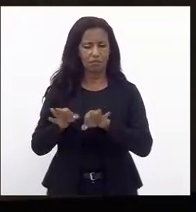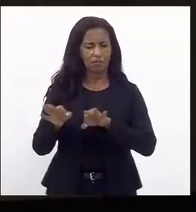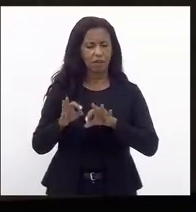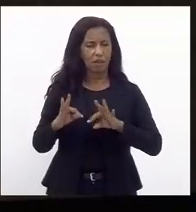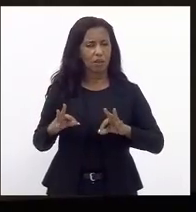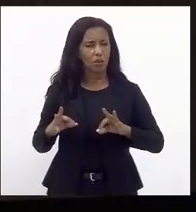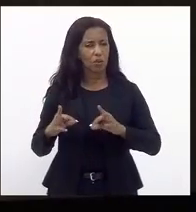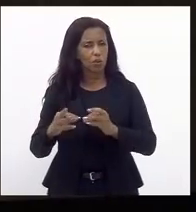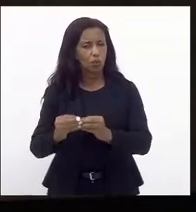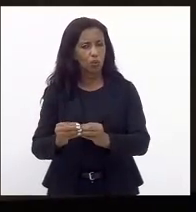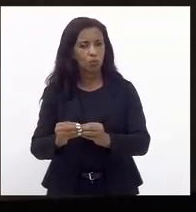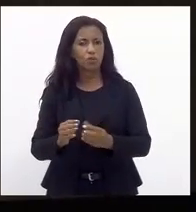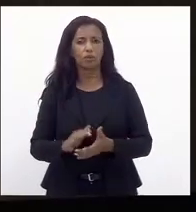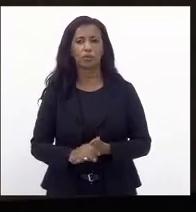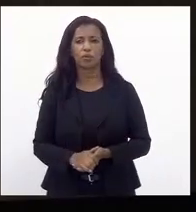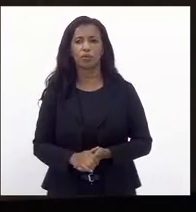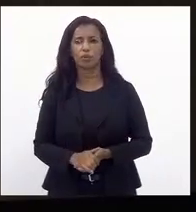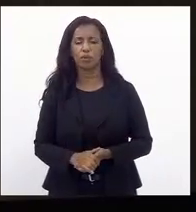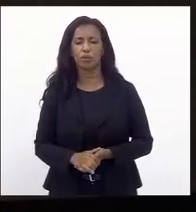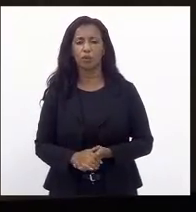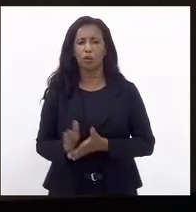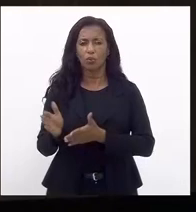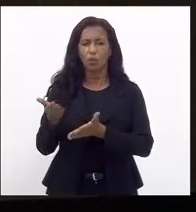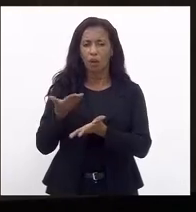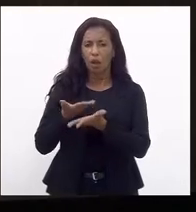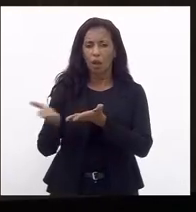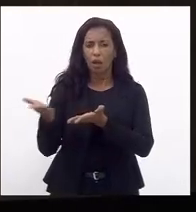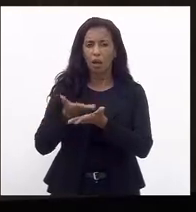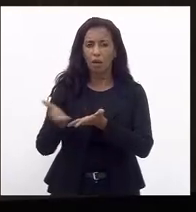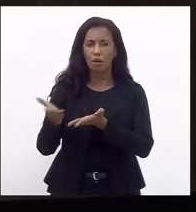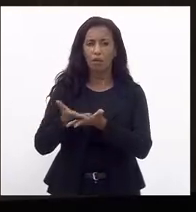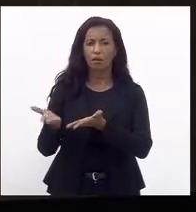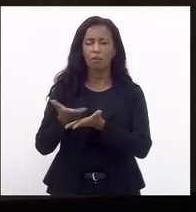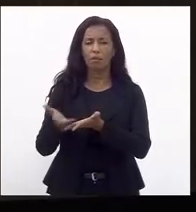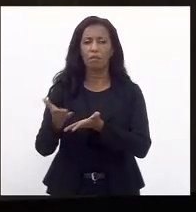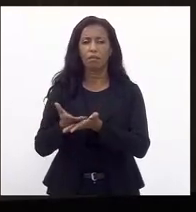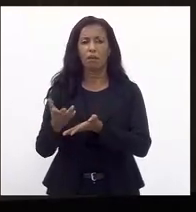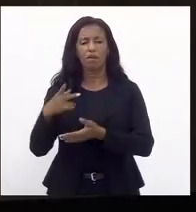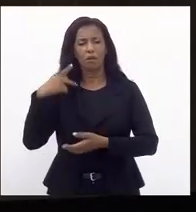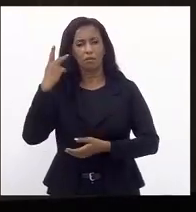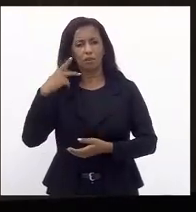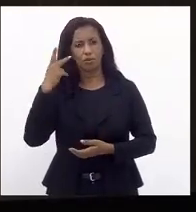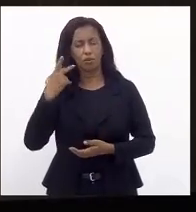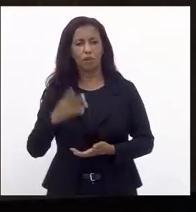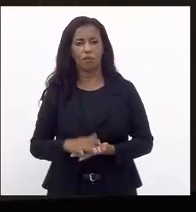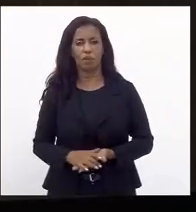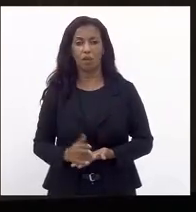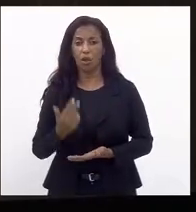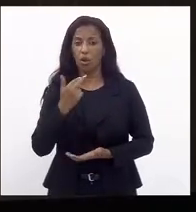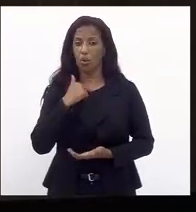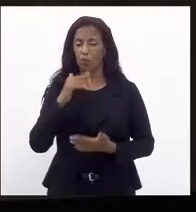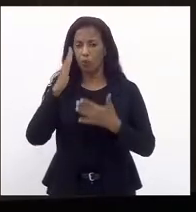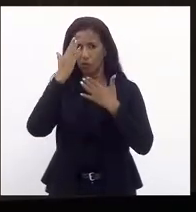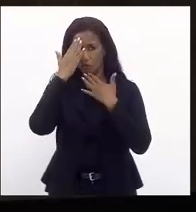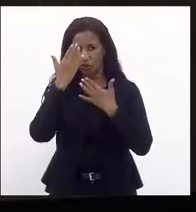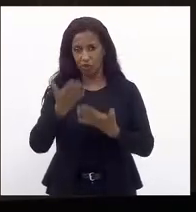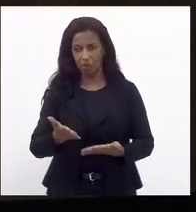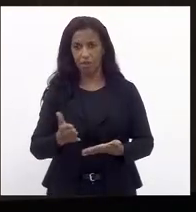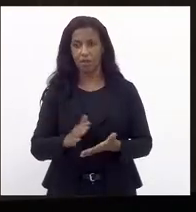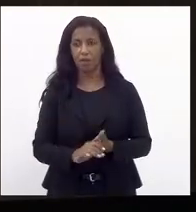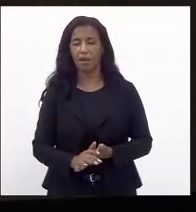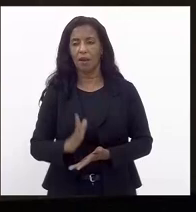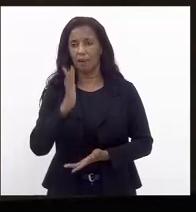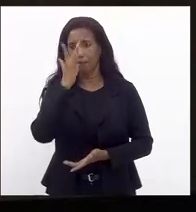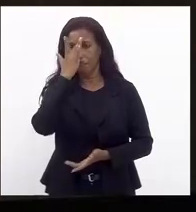todas todos os encaminhamentos feitos pelos pelos parlamentares eu não posso deixar de agradecer seu